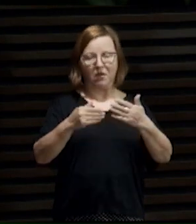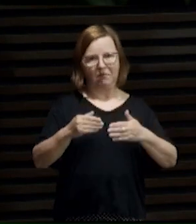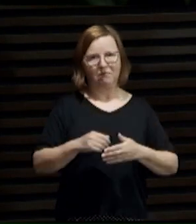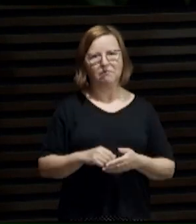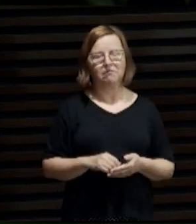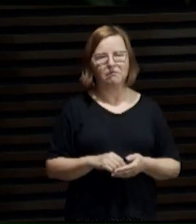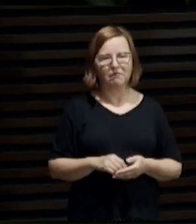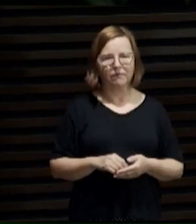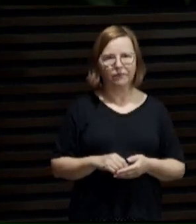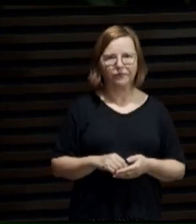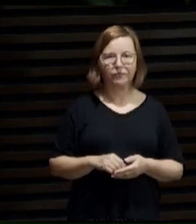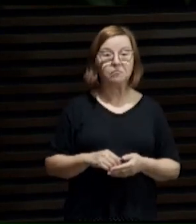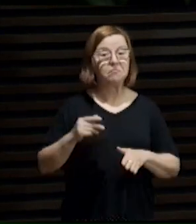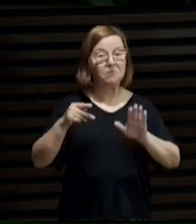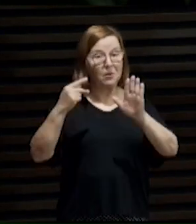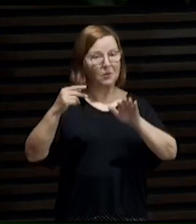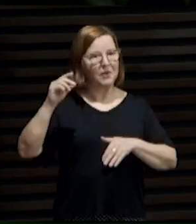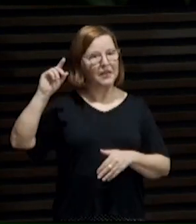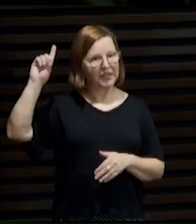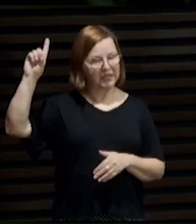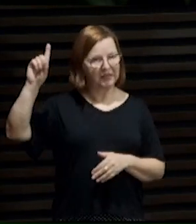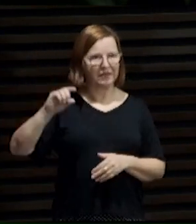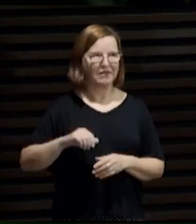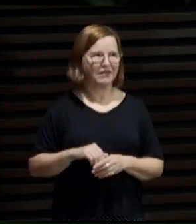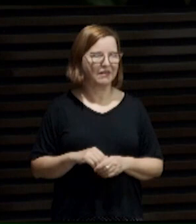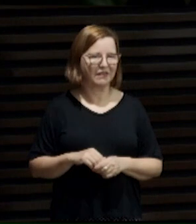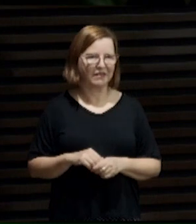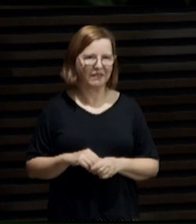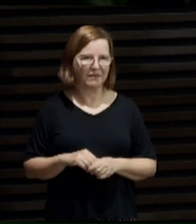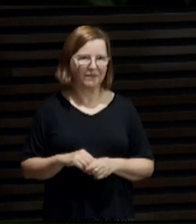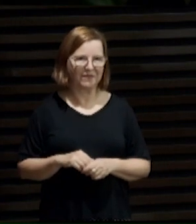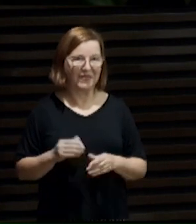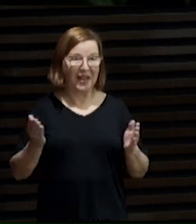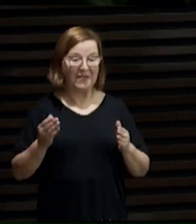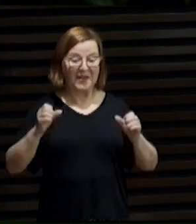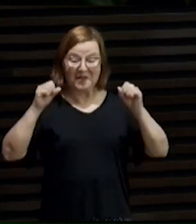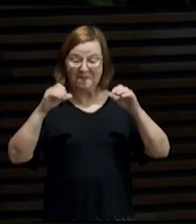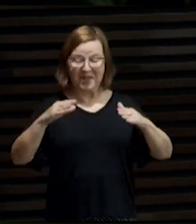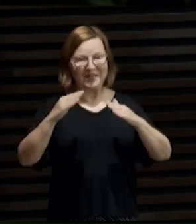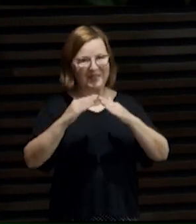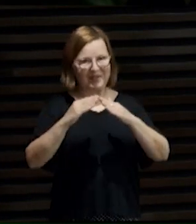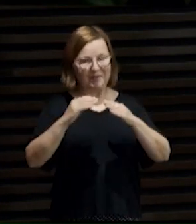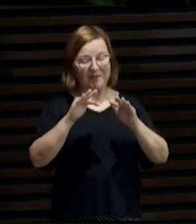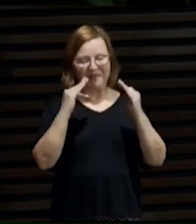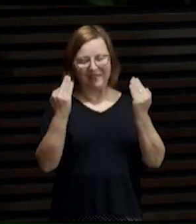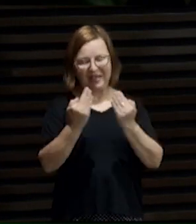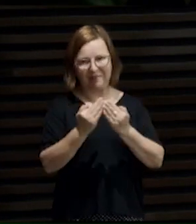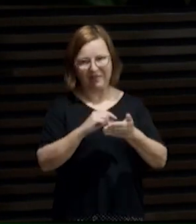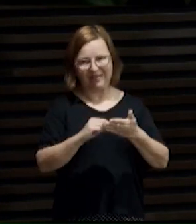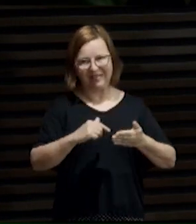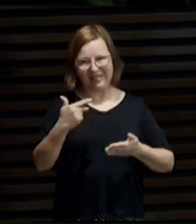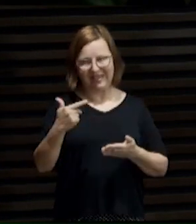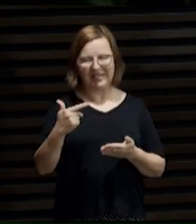Senhor. Promessa dele. Agora vem a bênção sobre a casa. Verso 3.